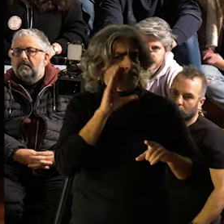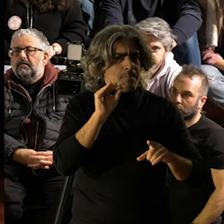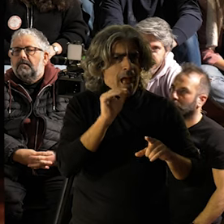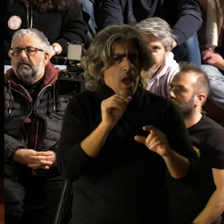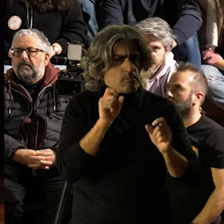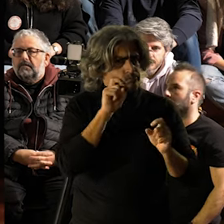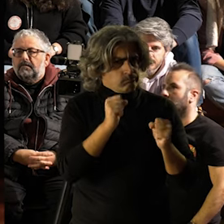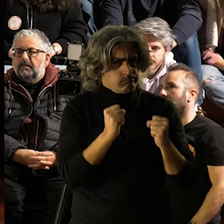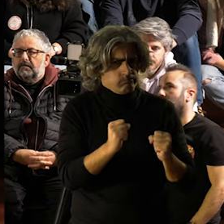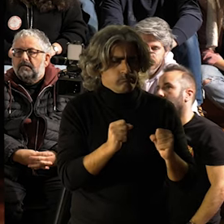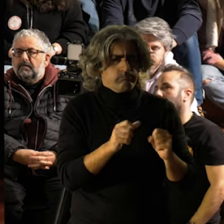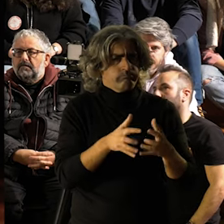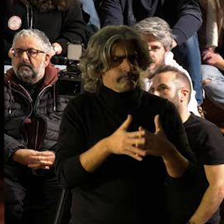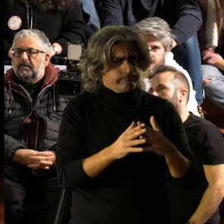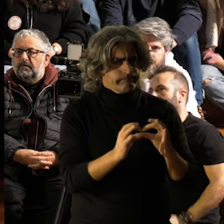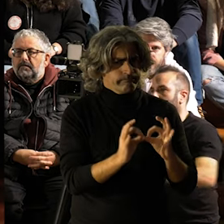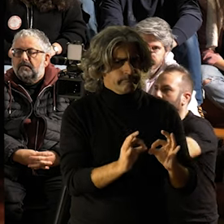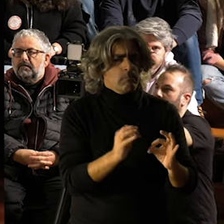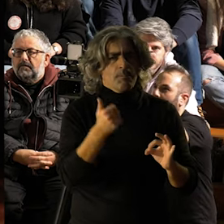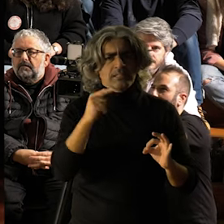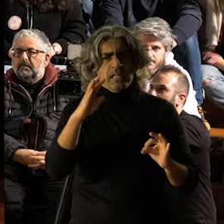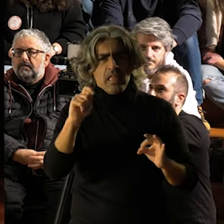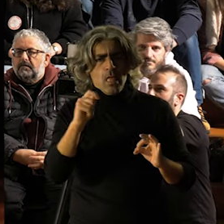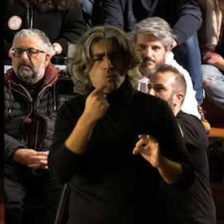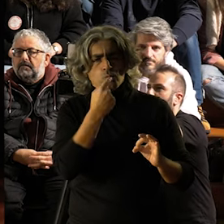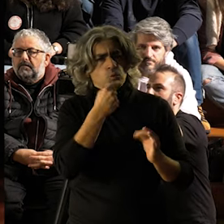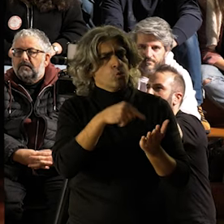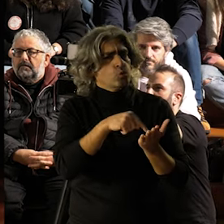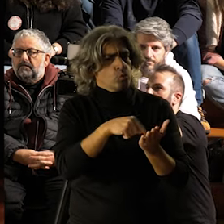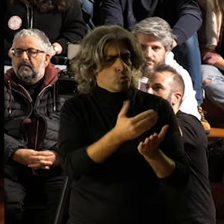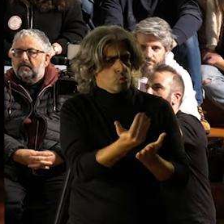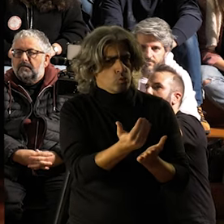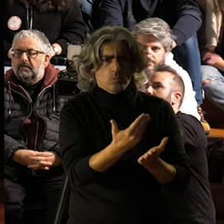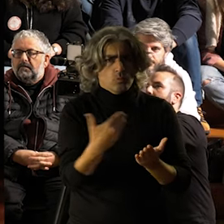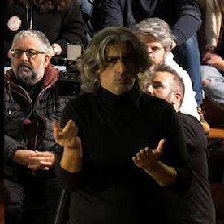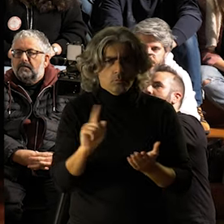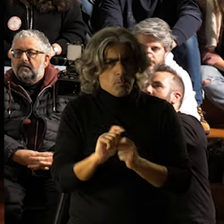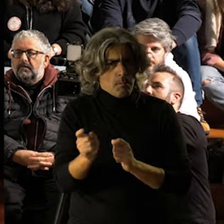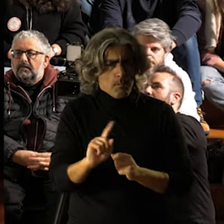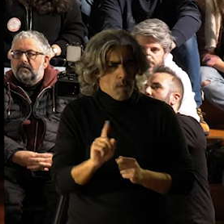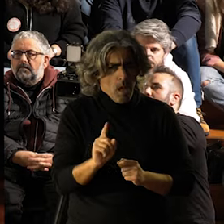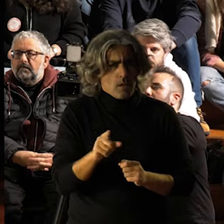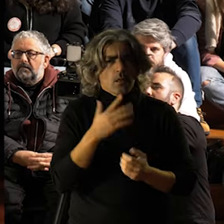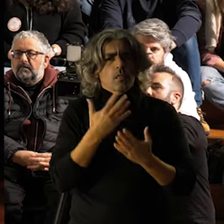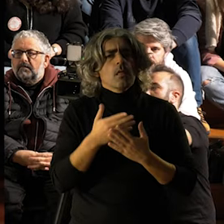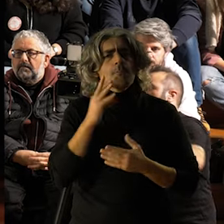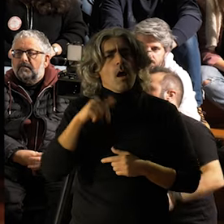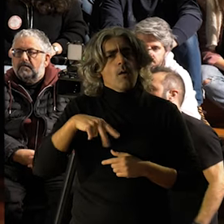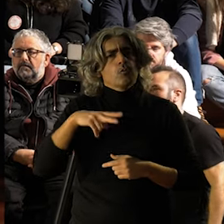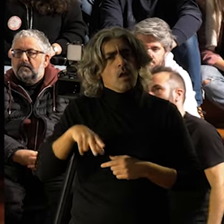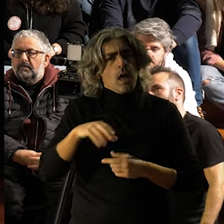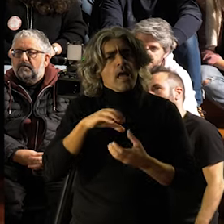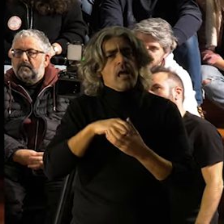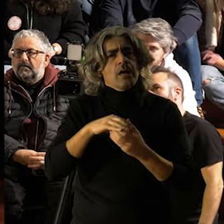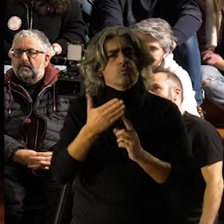BCE não determina as taxas de juros que os bancos cobram. Isso determinam os bancos cá, isso determina o Estado português através da Caixa Geral